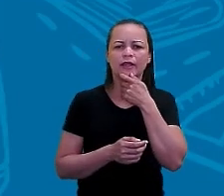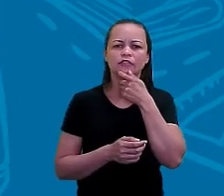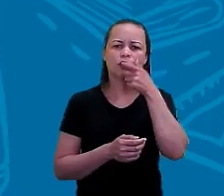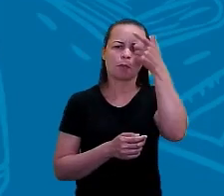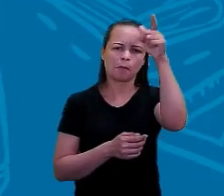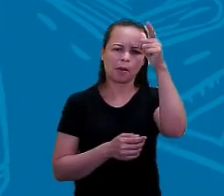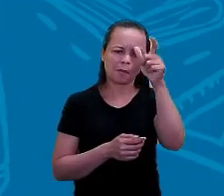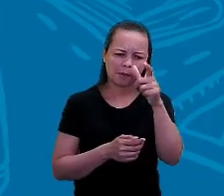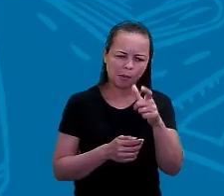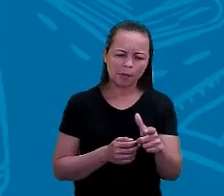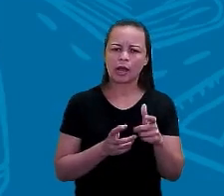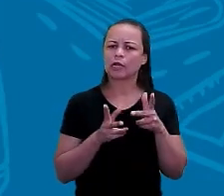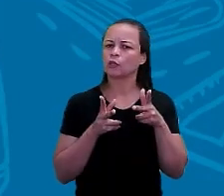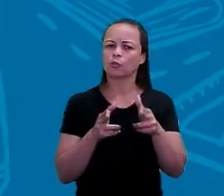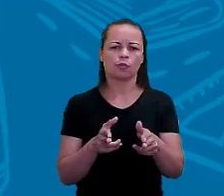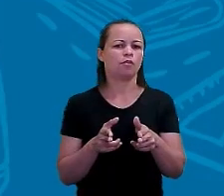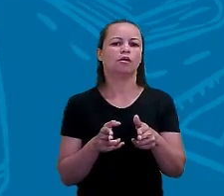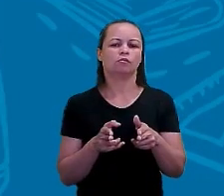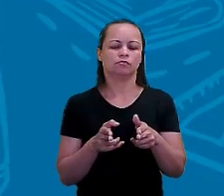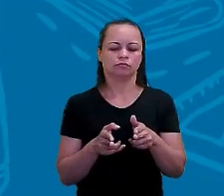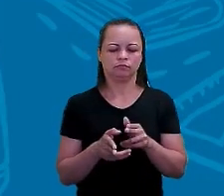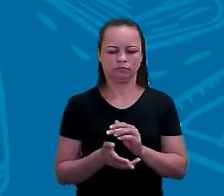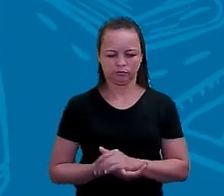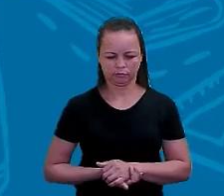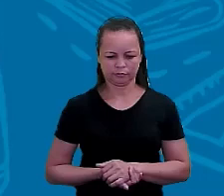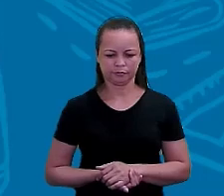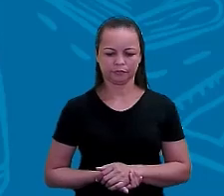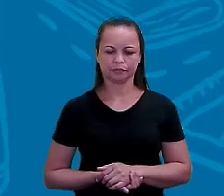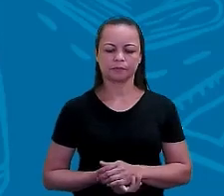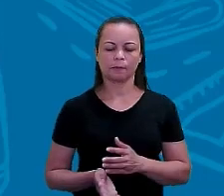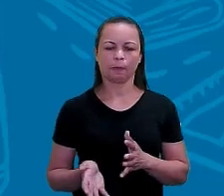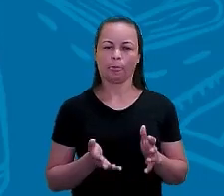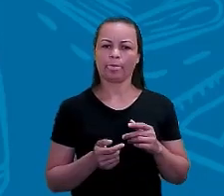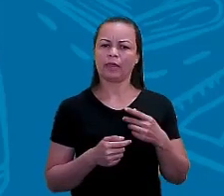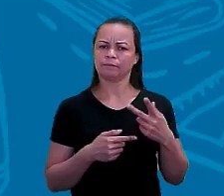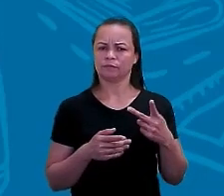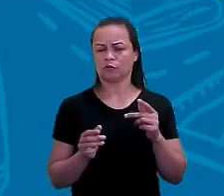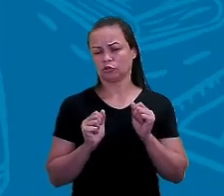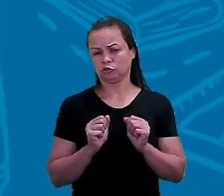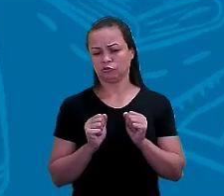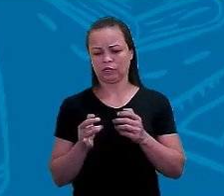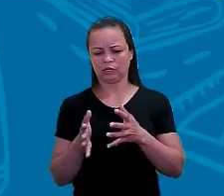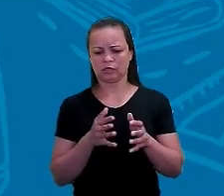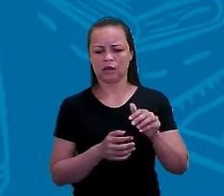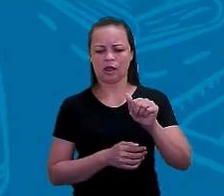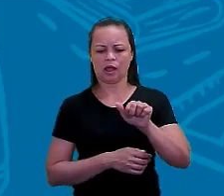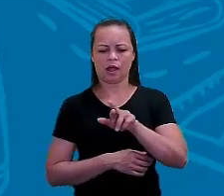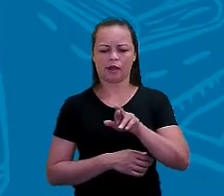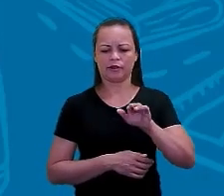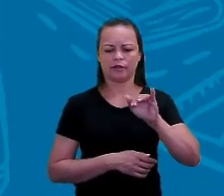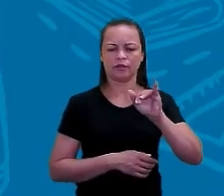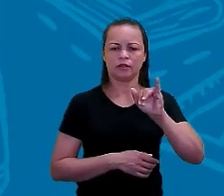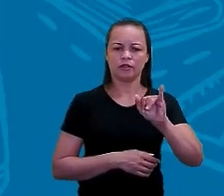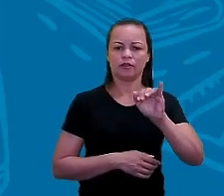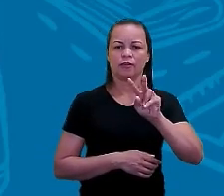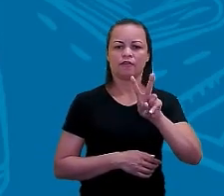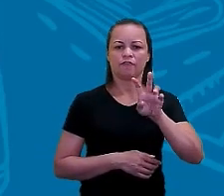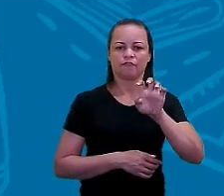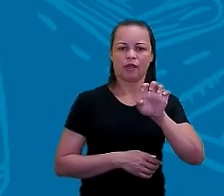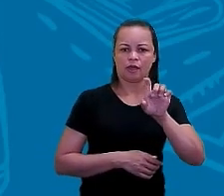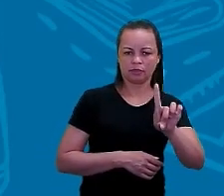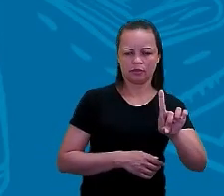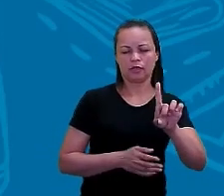Então, tanto faz eu dizer como I arrived, como they arrived. Ele é igual para todos